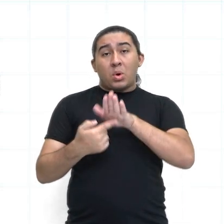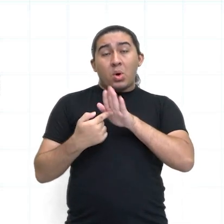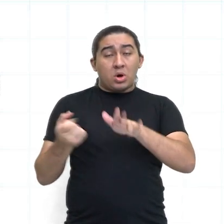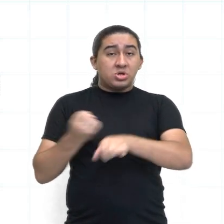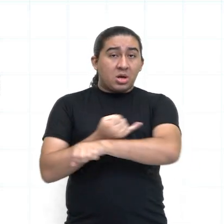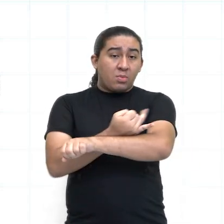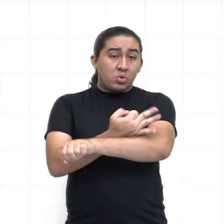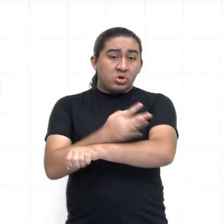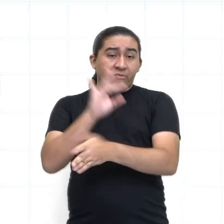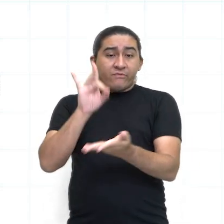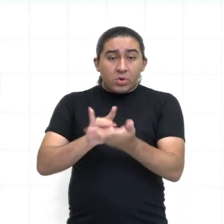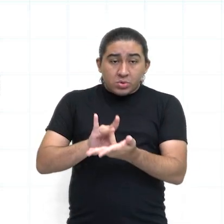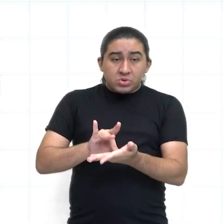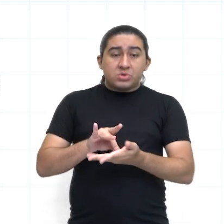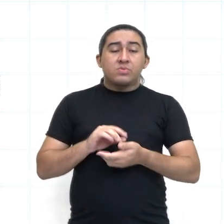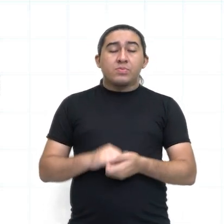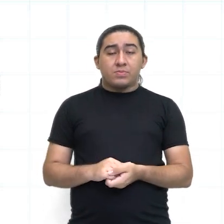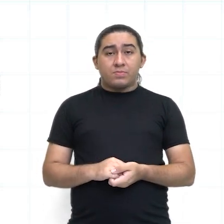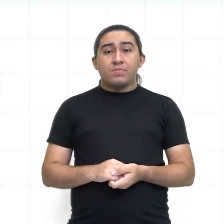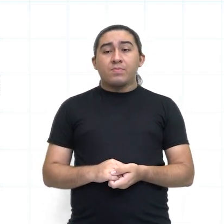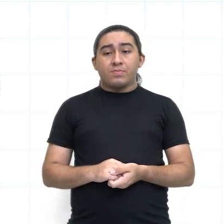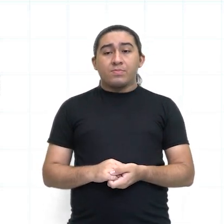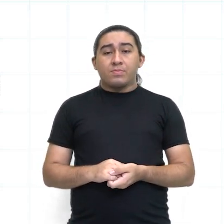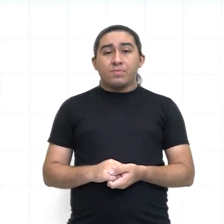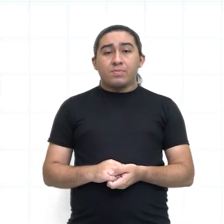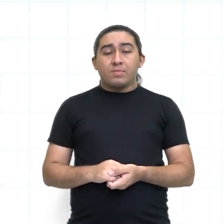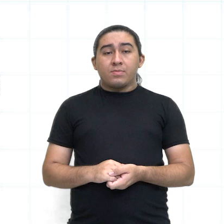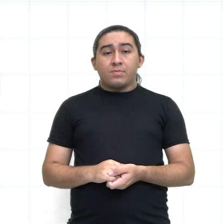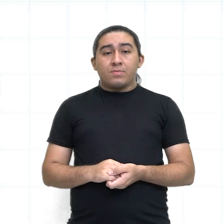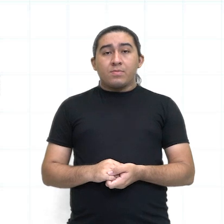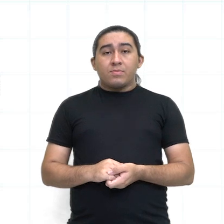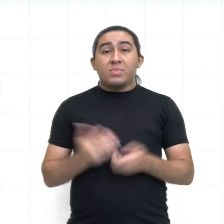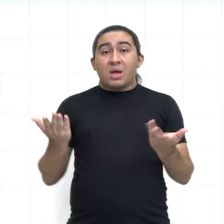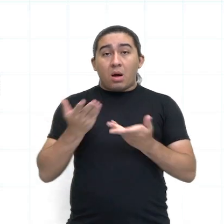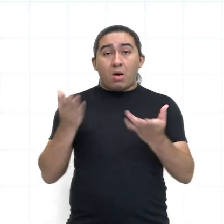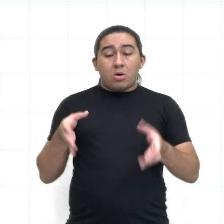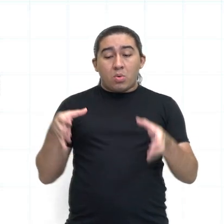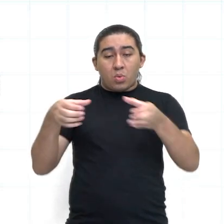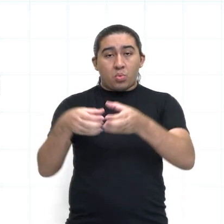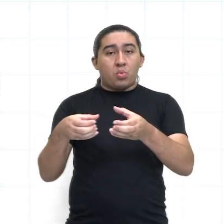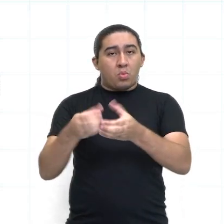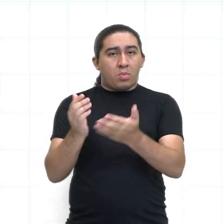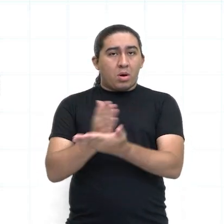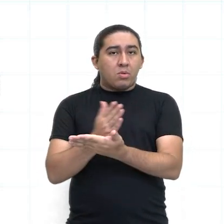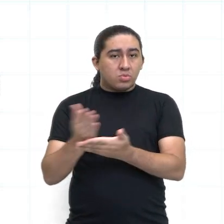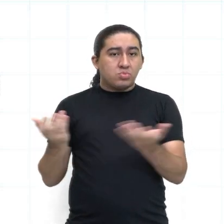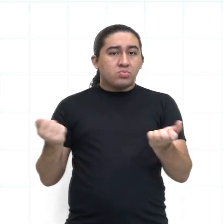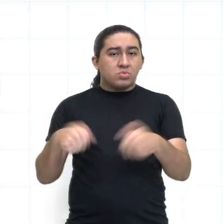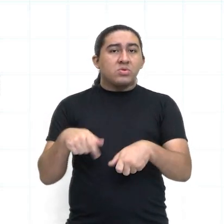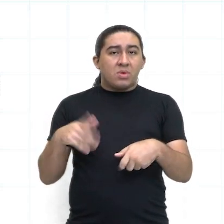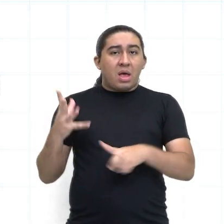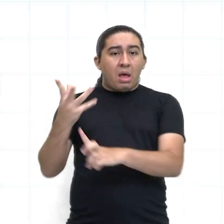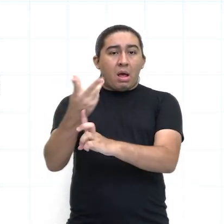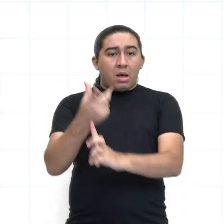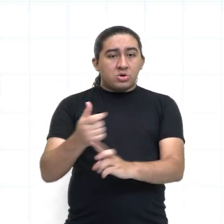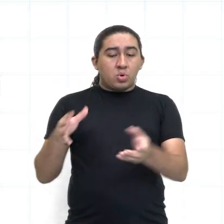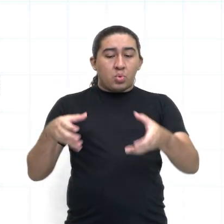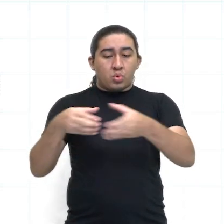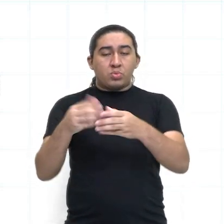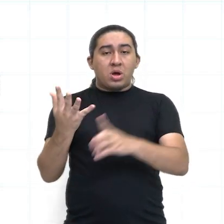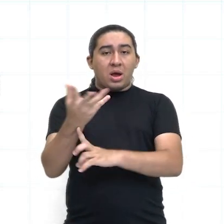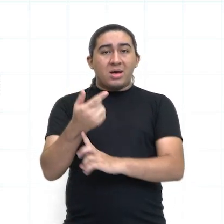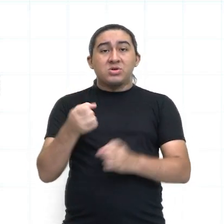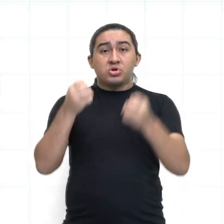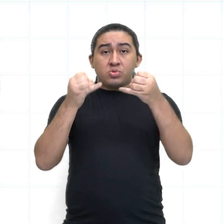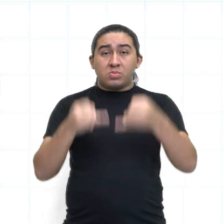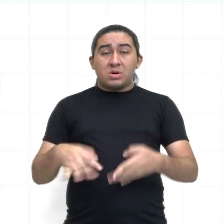interioridade. E agora a gente viu algumas vanguardas artísticas que retrata a arte